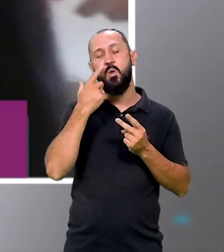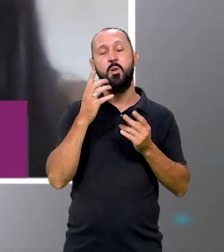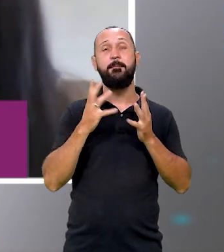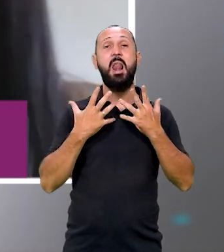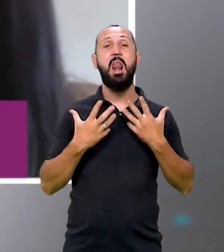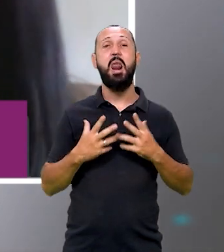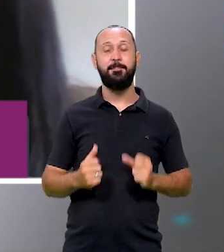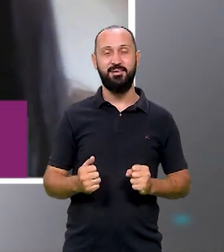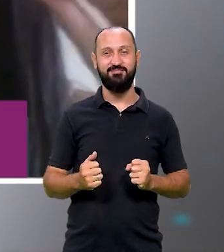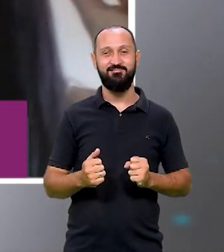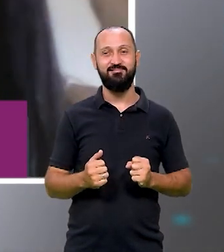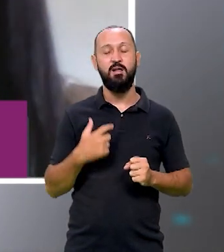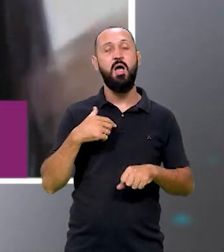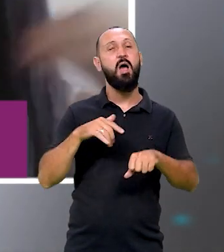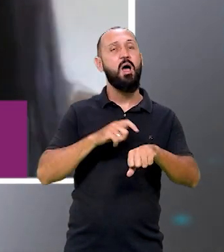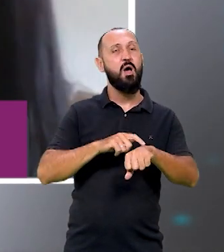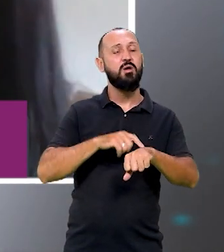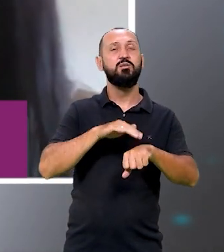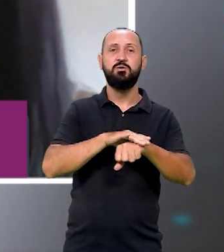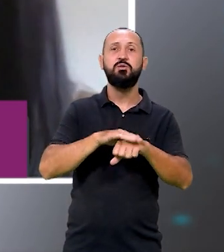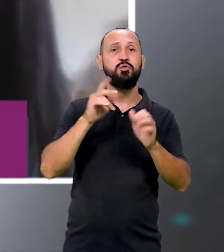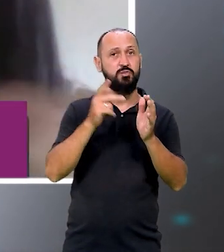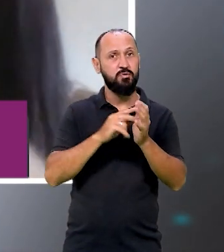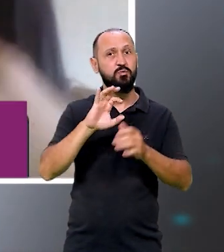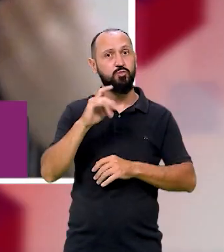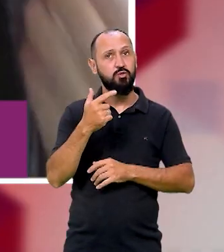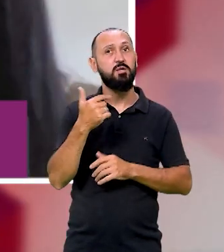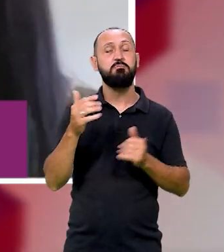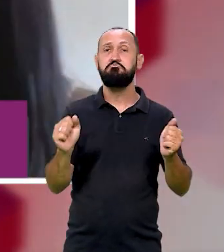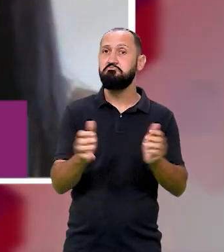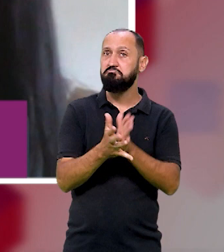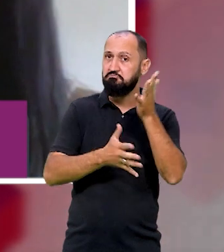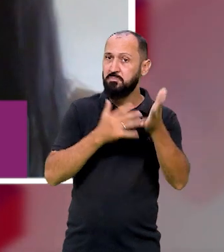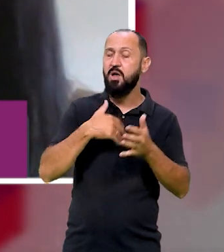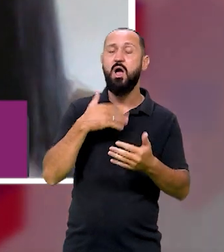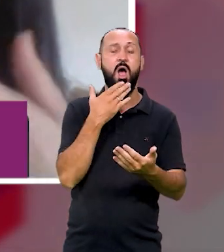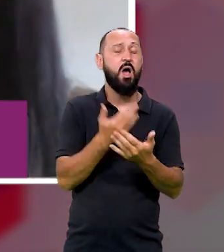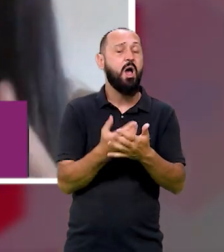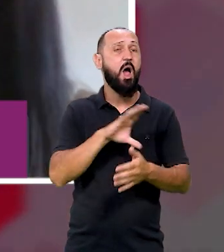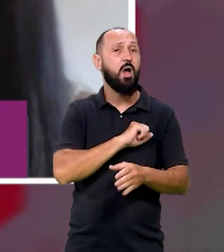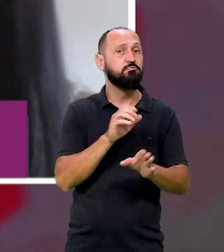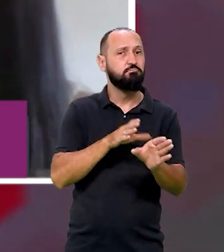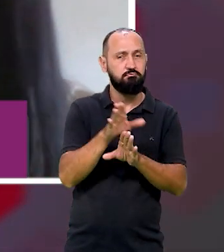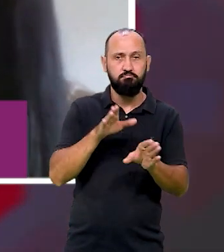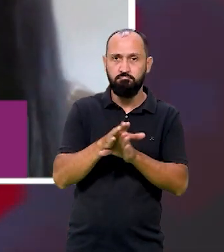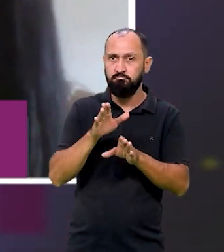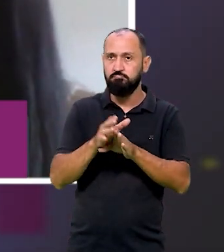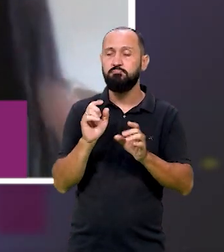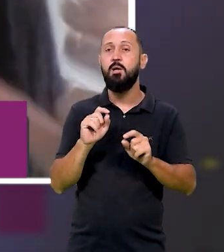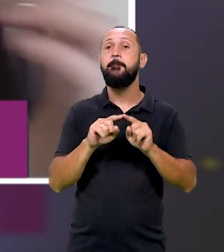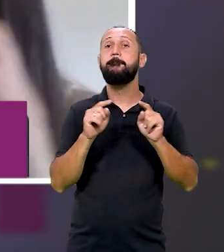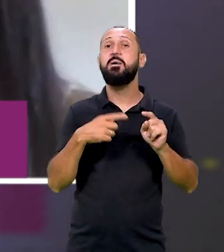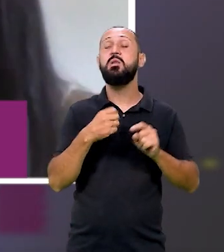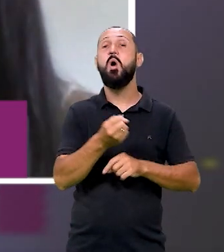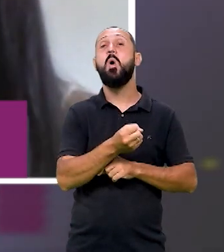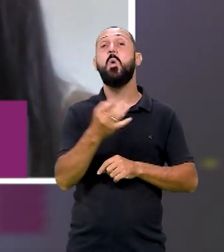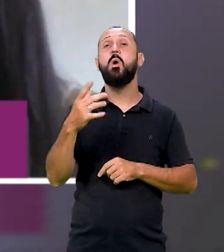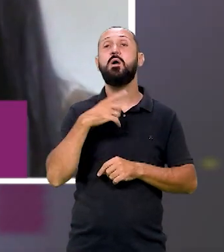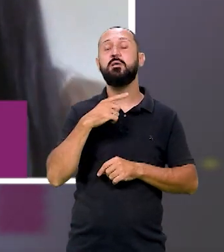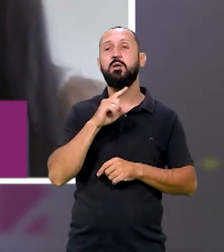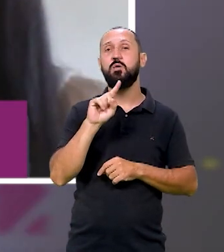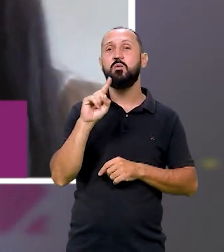para desintoxicar. Quando a gente fala realmente os chás são maravilhosos, eu acredito e gosto muito e oriento, mas existe